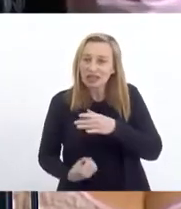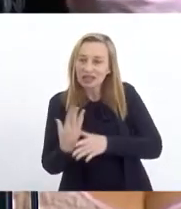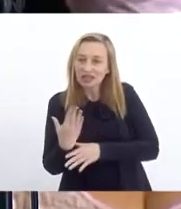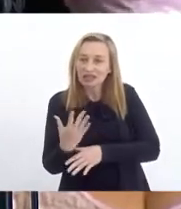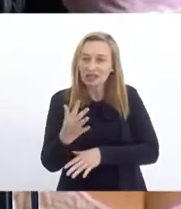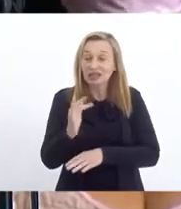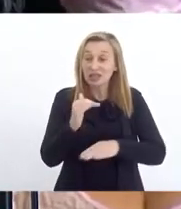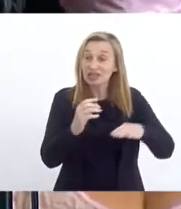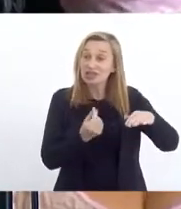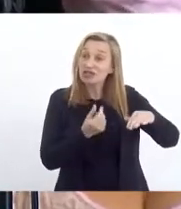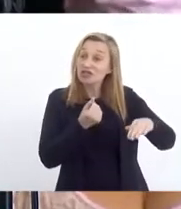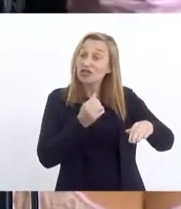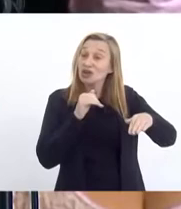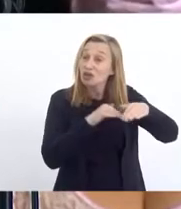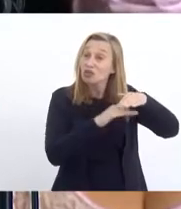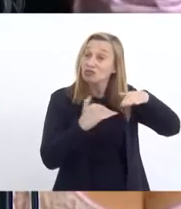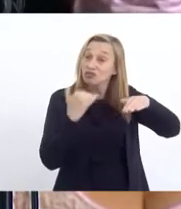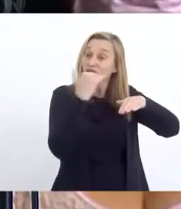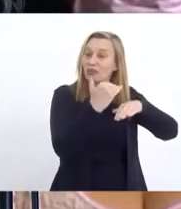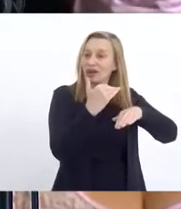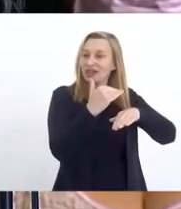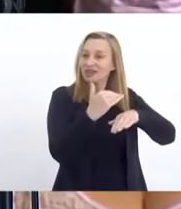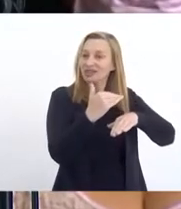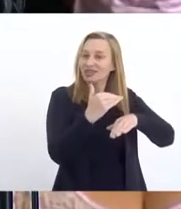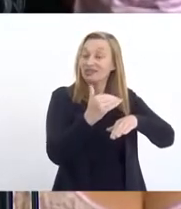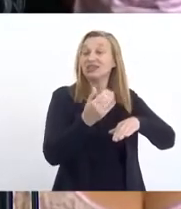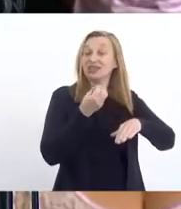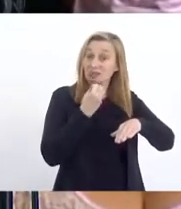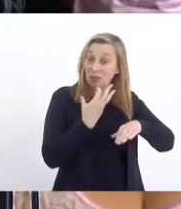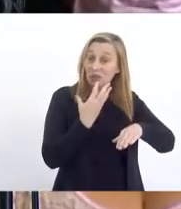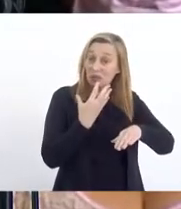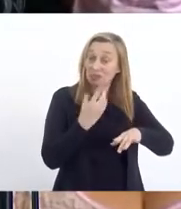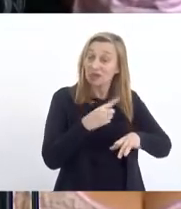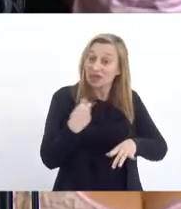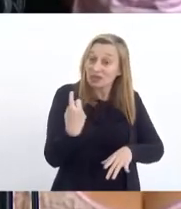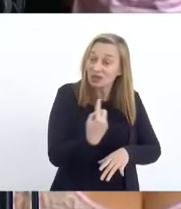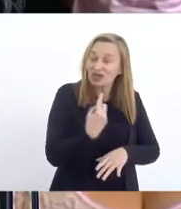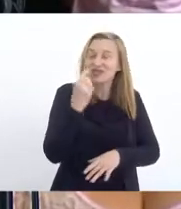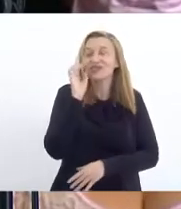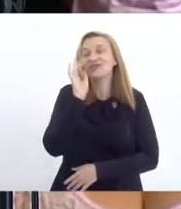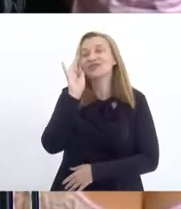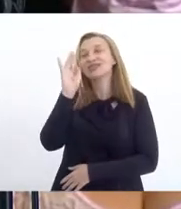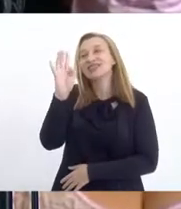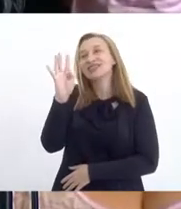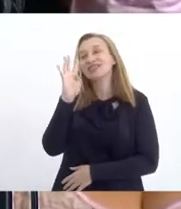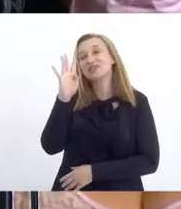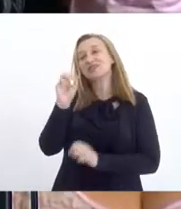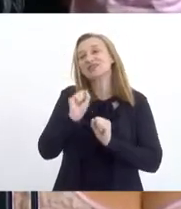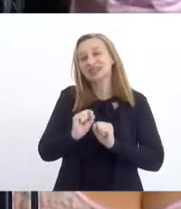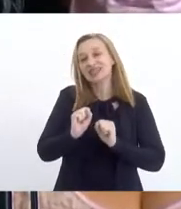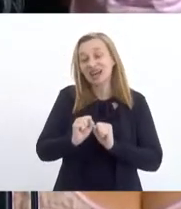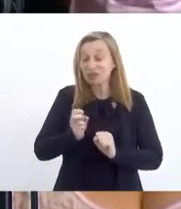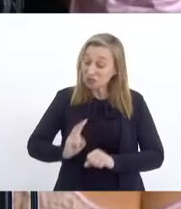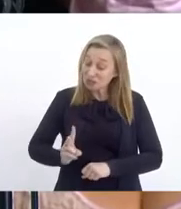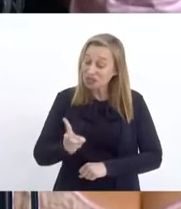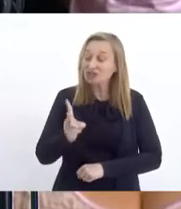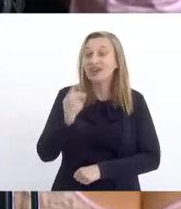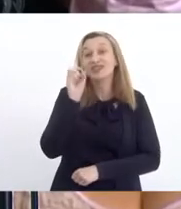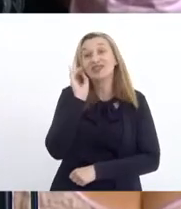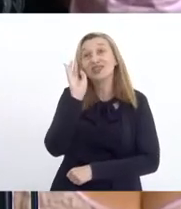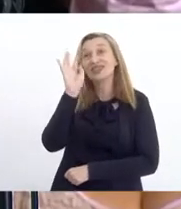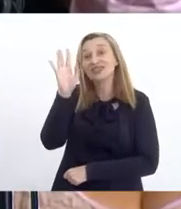fundo soberano, que vai ser a mola propulsora, como eu disse e repito, para a gente sonhar, para a gente continuar